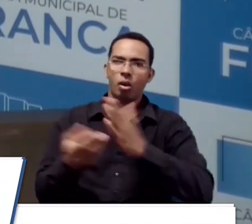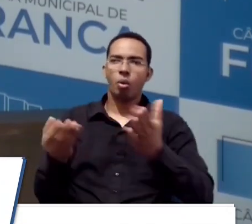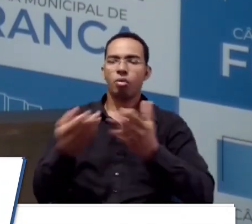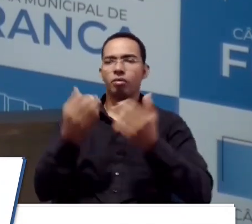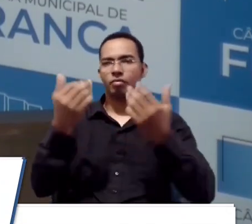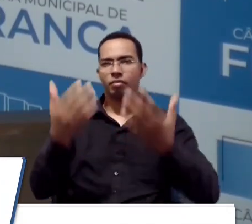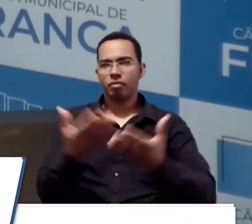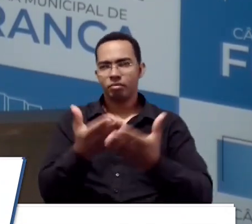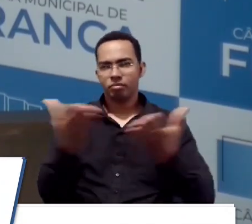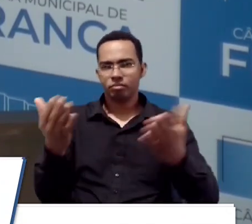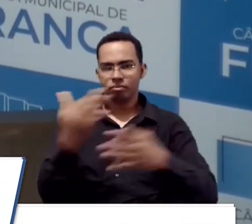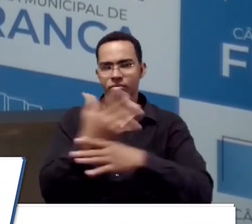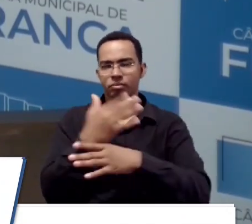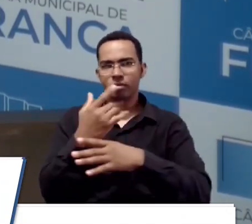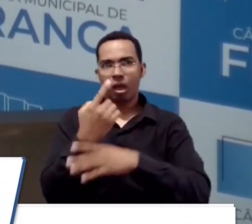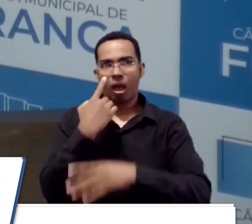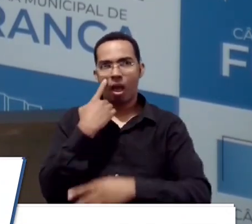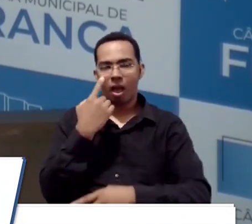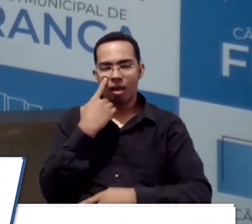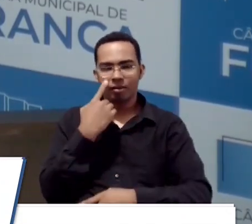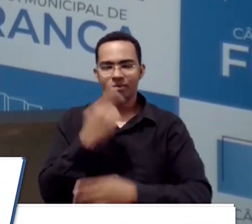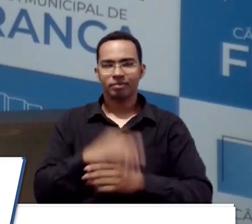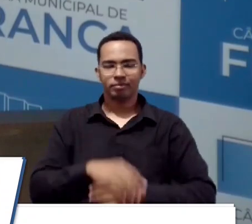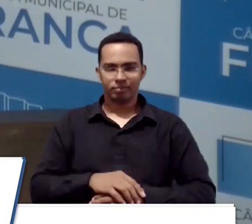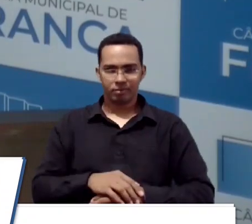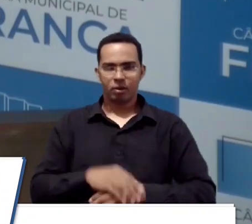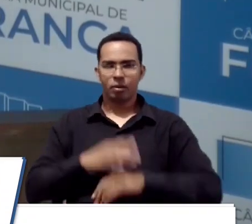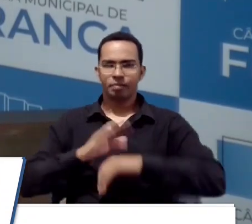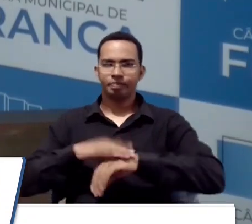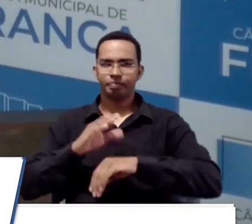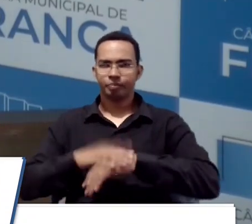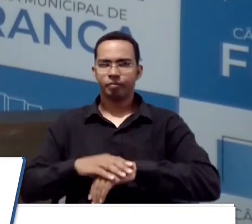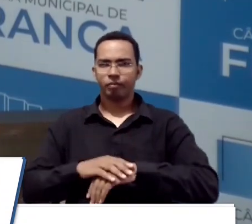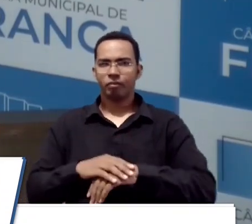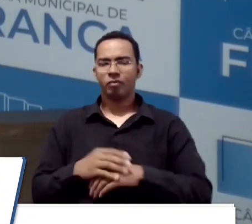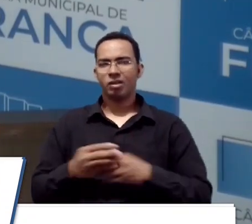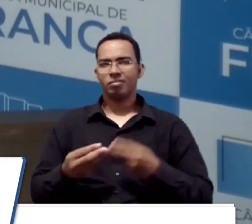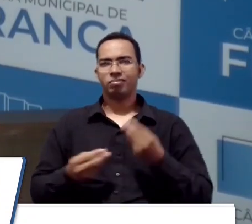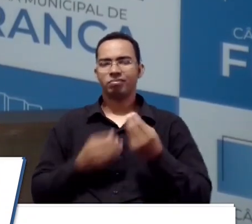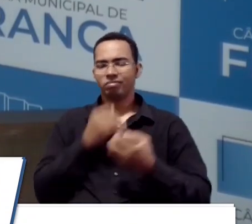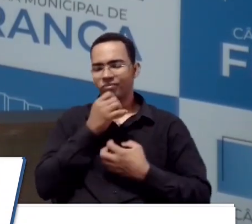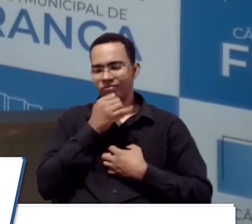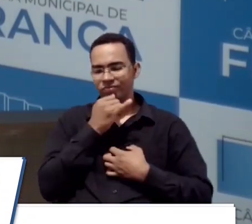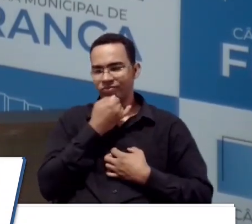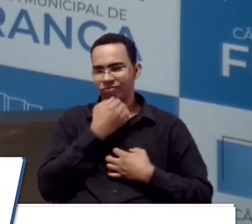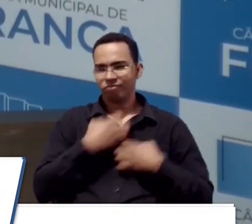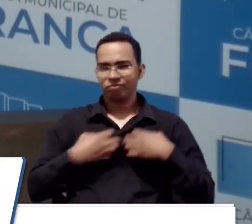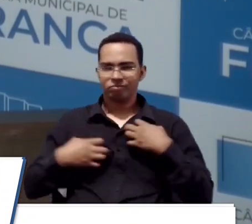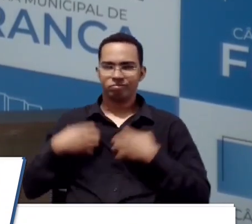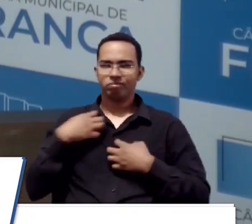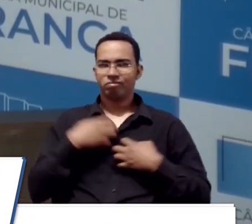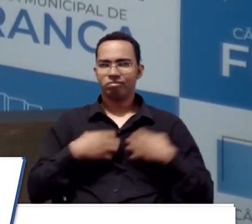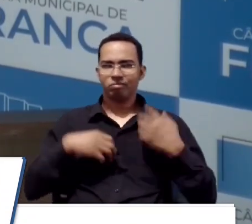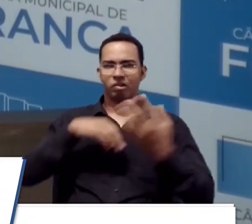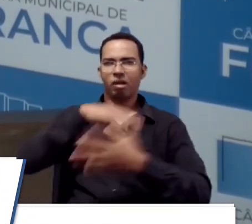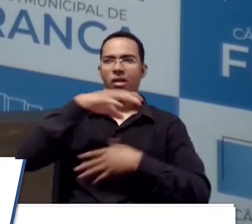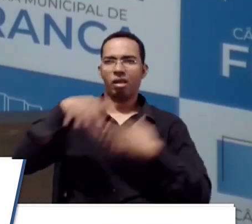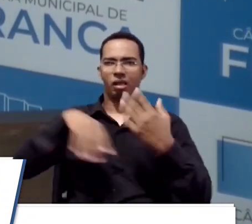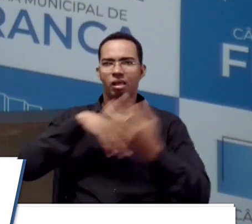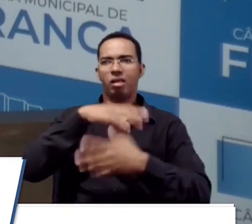para a cidade ouvir. Momento que eu estava totalmente derrubado, destruído, com a vida totalmente